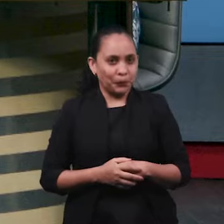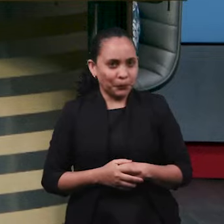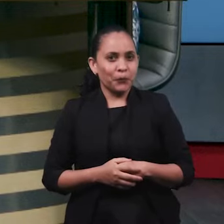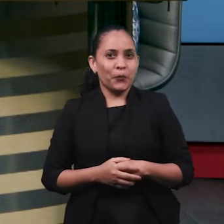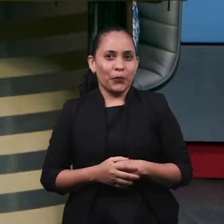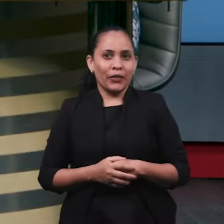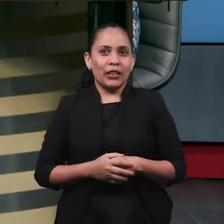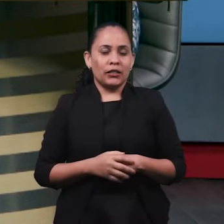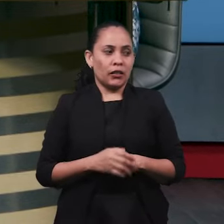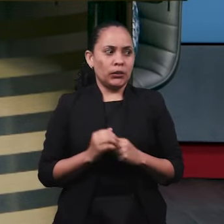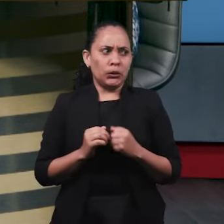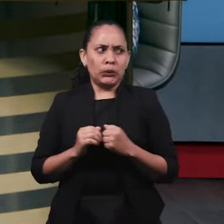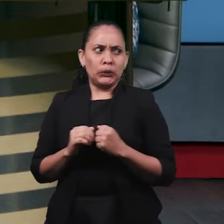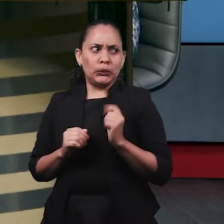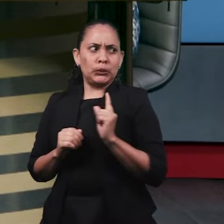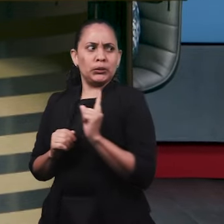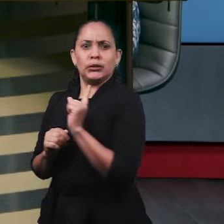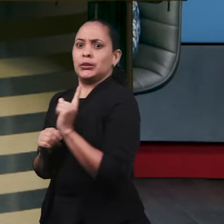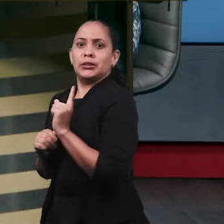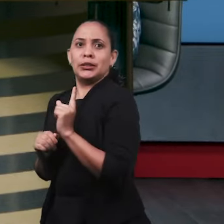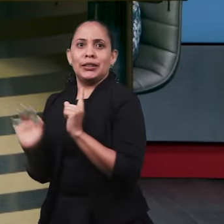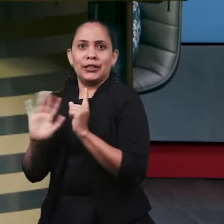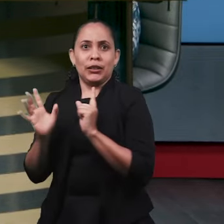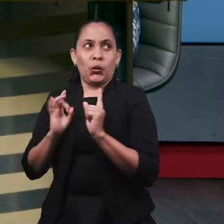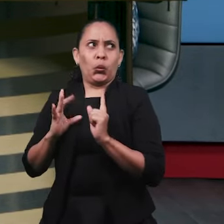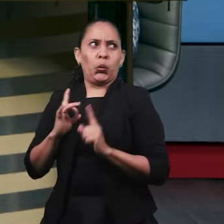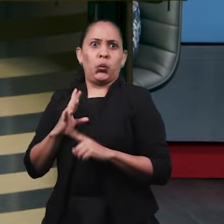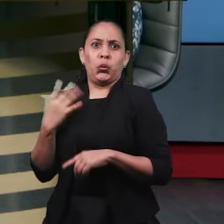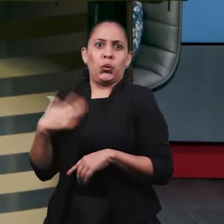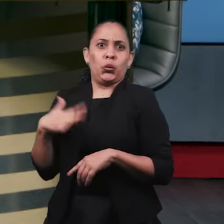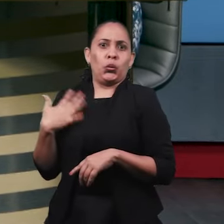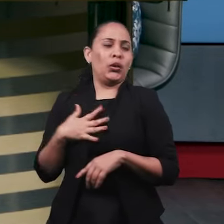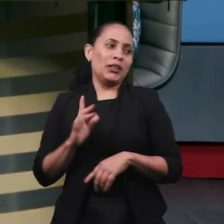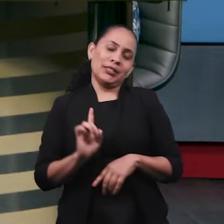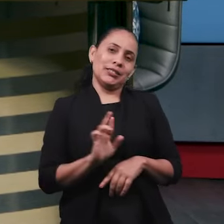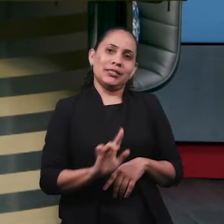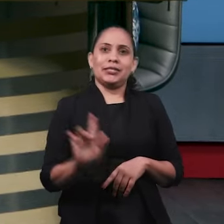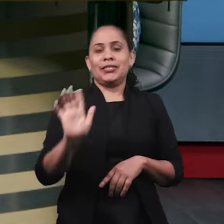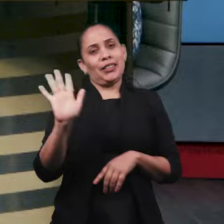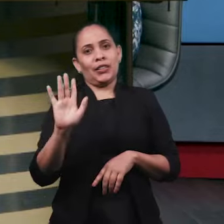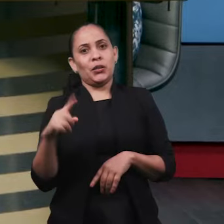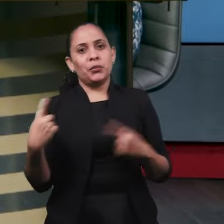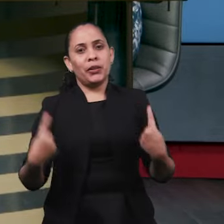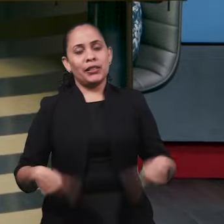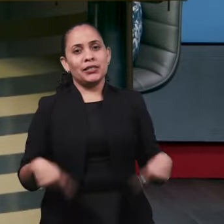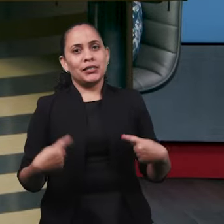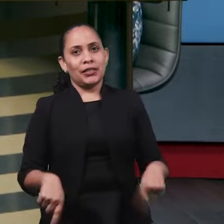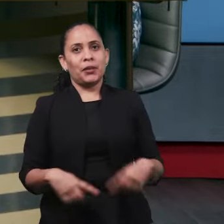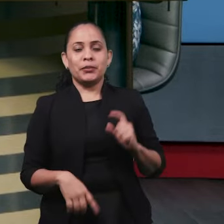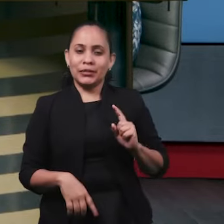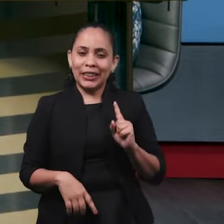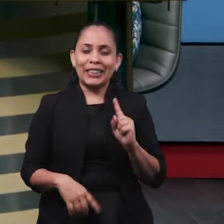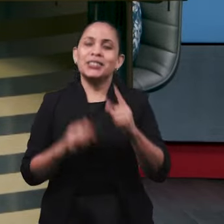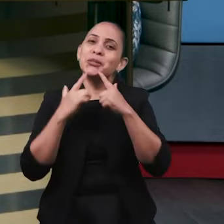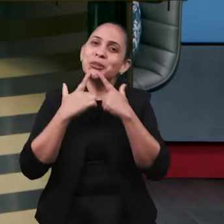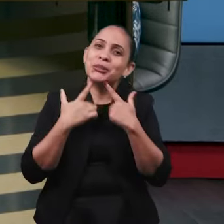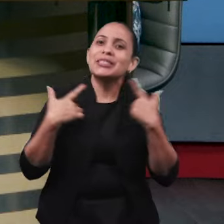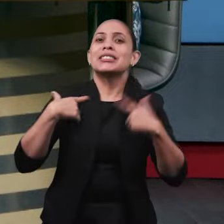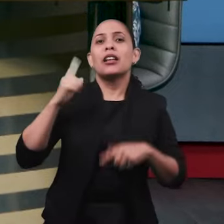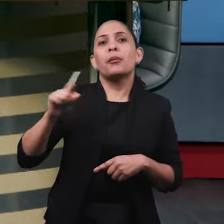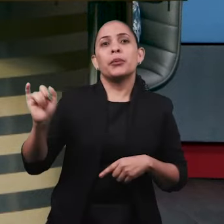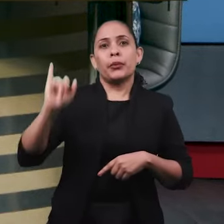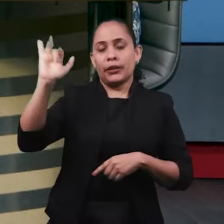assim de ladinho não, né, pastor? Quase que com medo. Não é? De forma alguma. Temos que estar ali mesmo, um sorriso